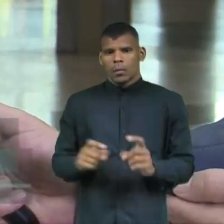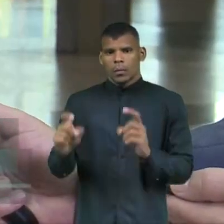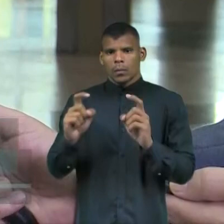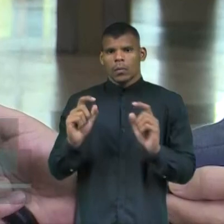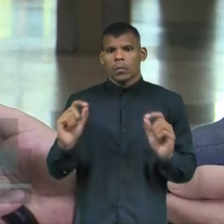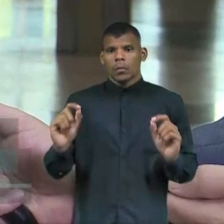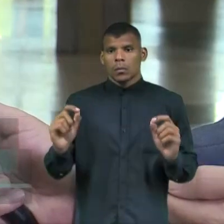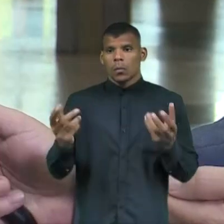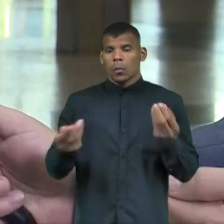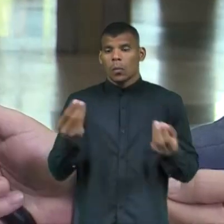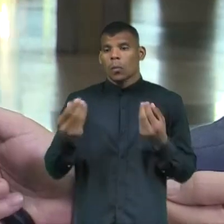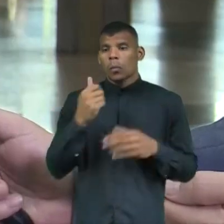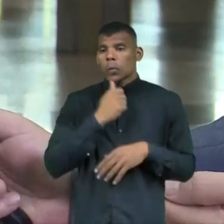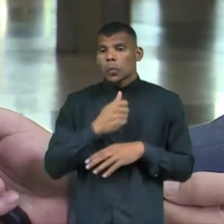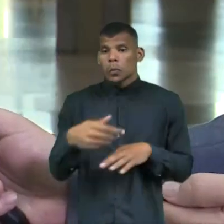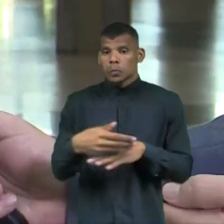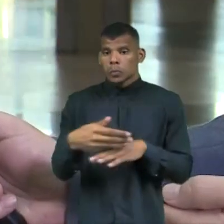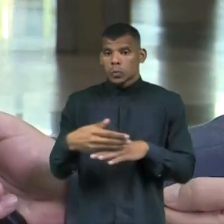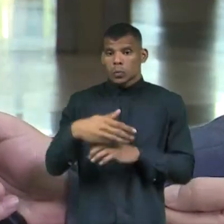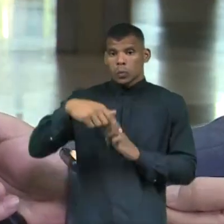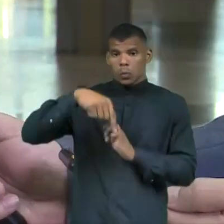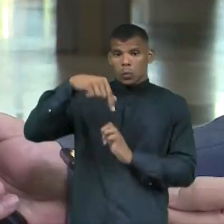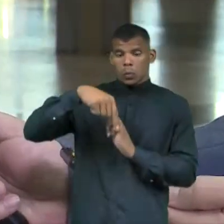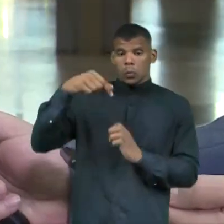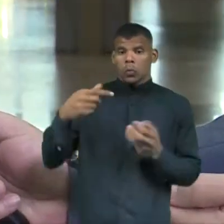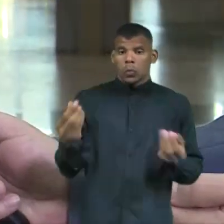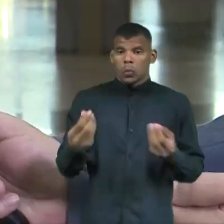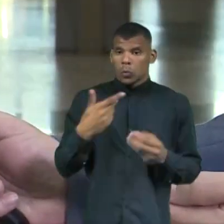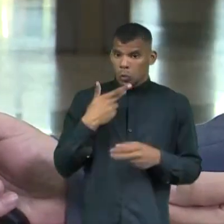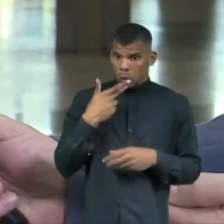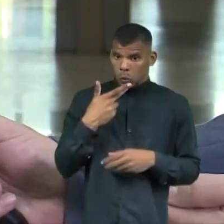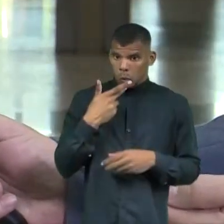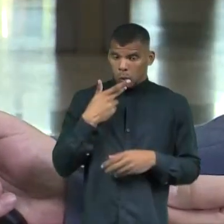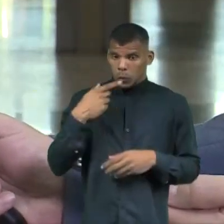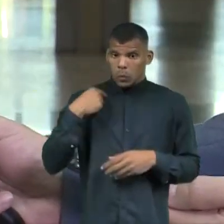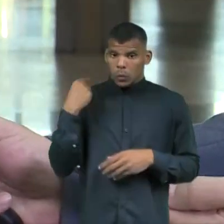as mulheres podem empreender, né? Como o Renato disse, a gente só tem